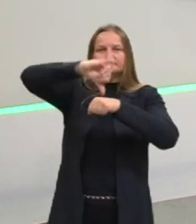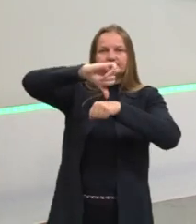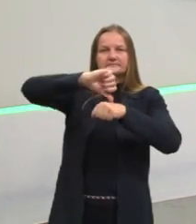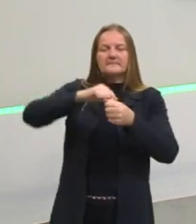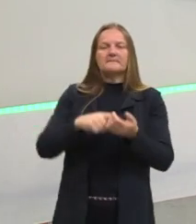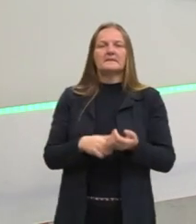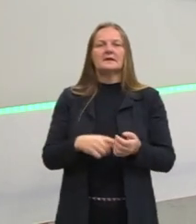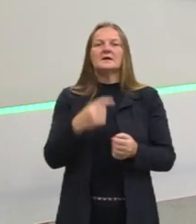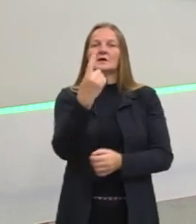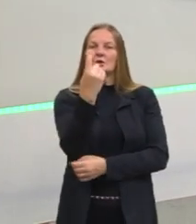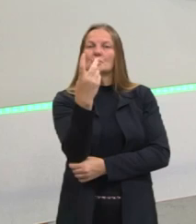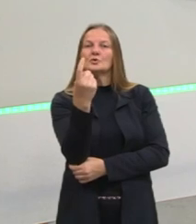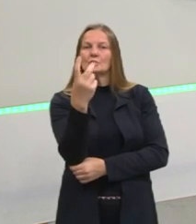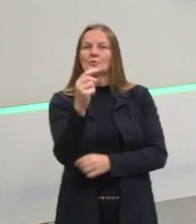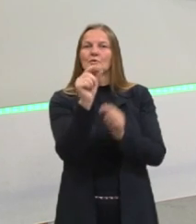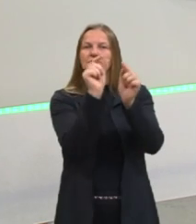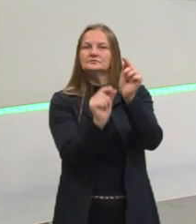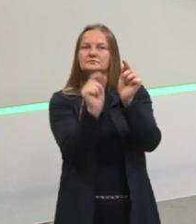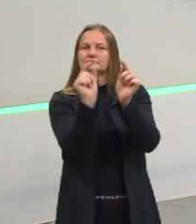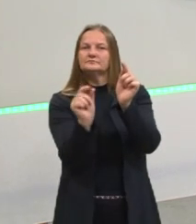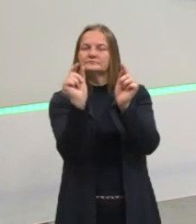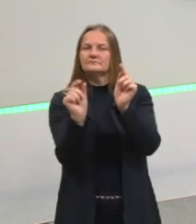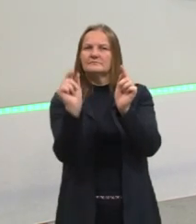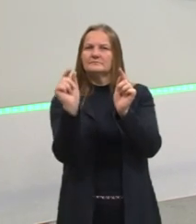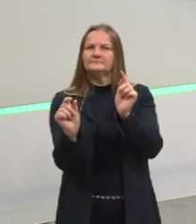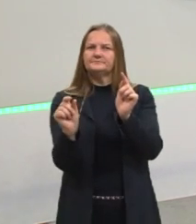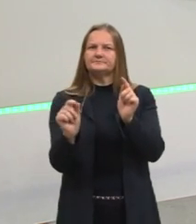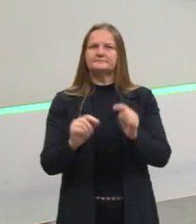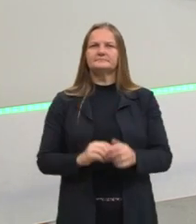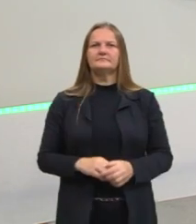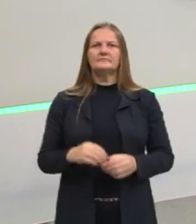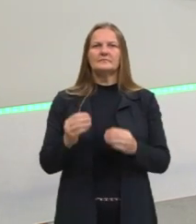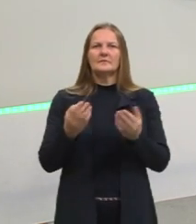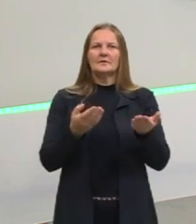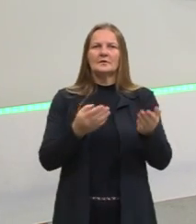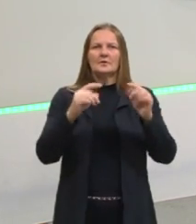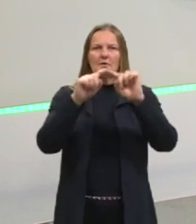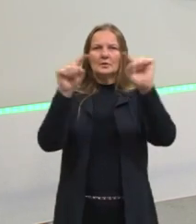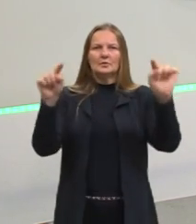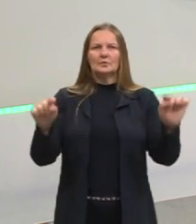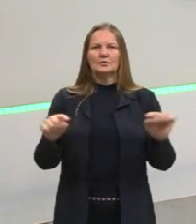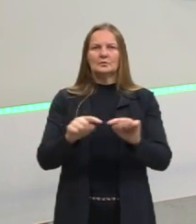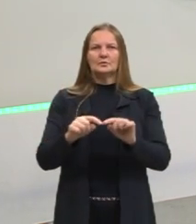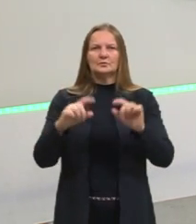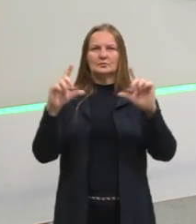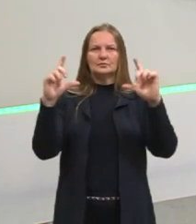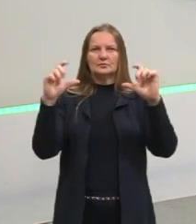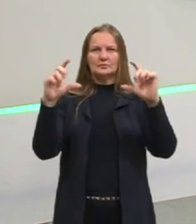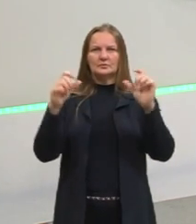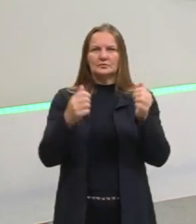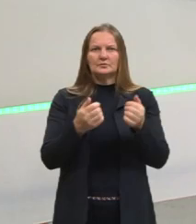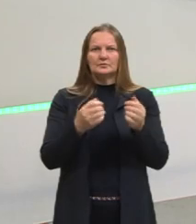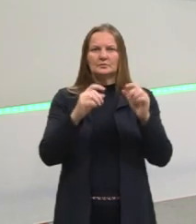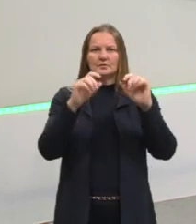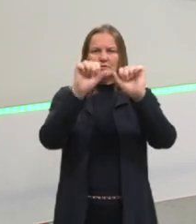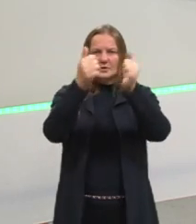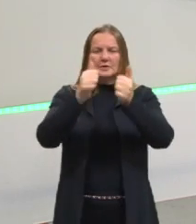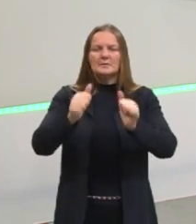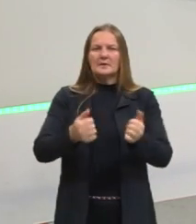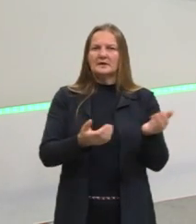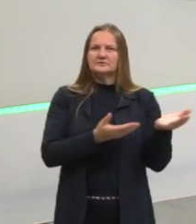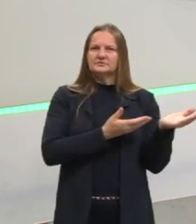12 né então 12 Barrinhas tá vamos pegar aqui o climograma de baixo aqui ó Então são 12 Barras tá cada barra dessas